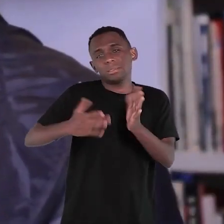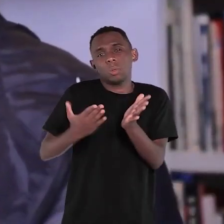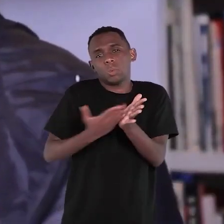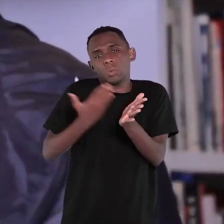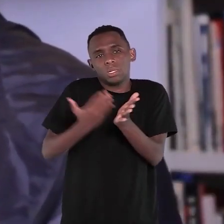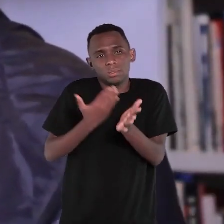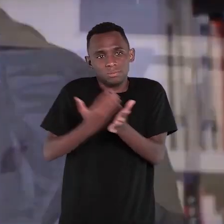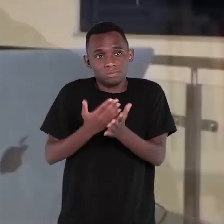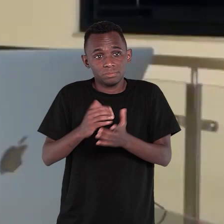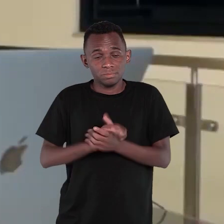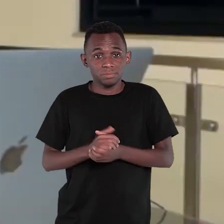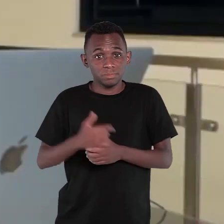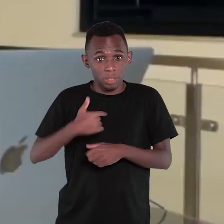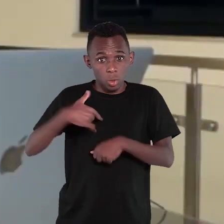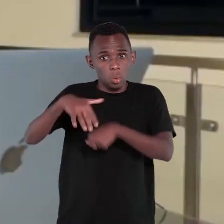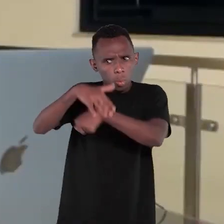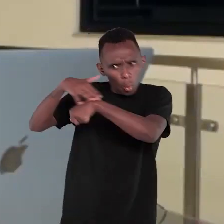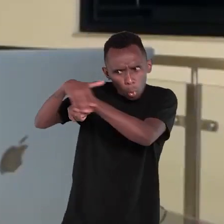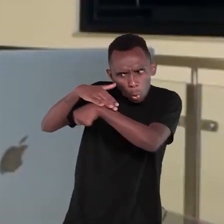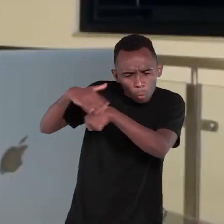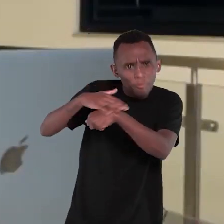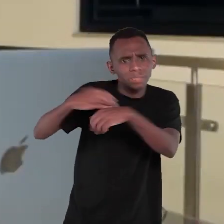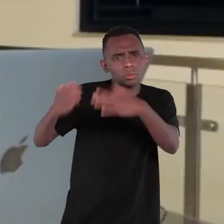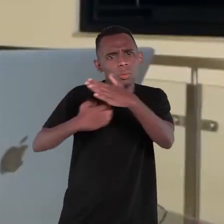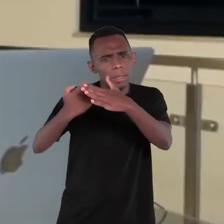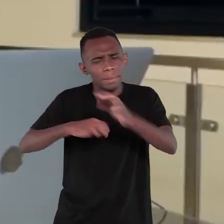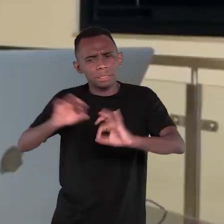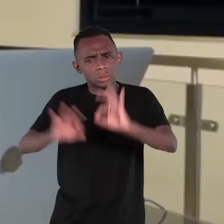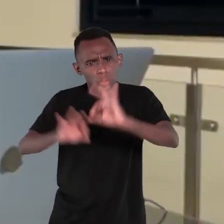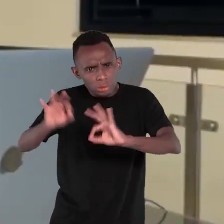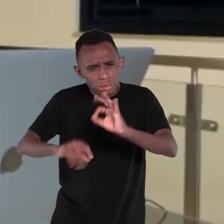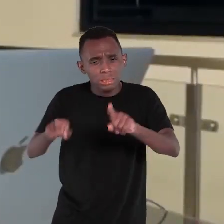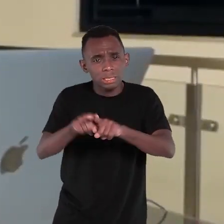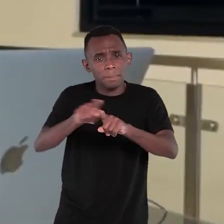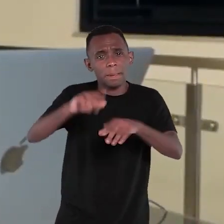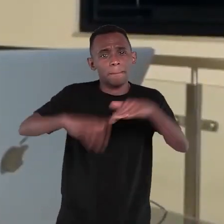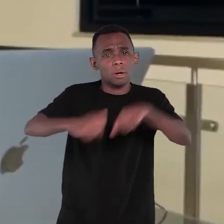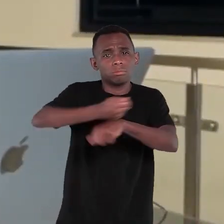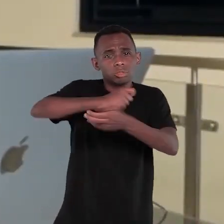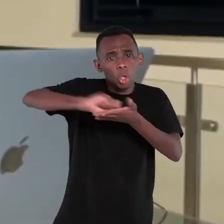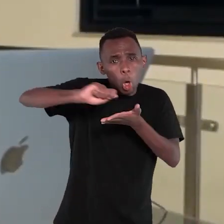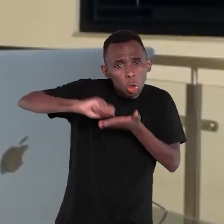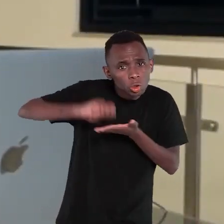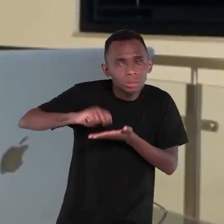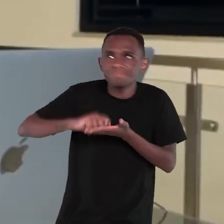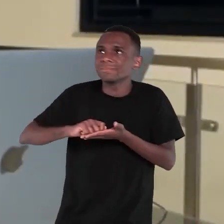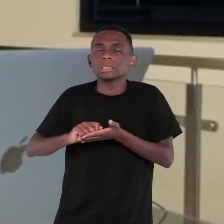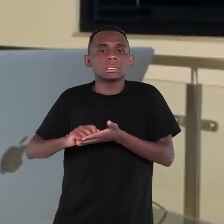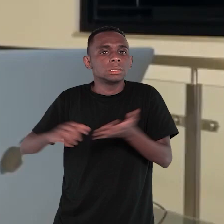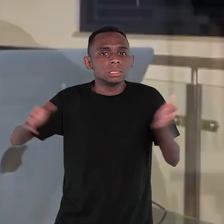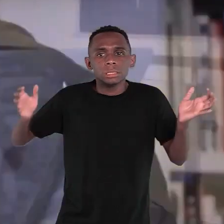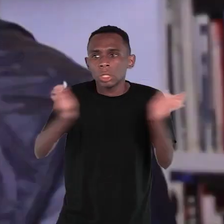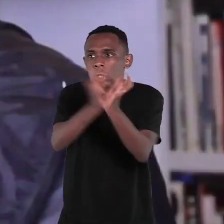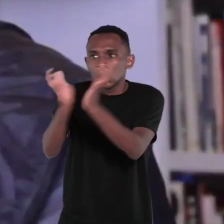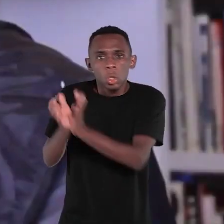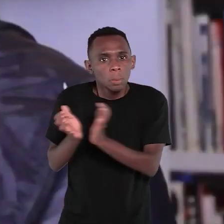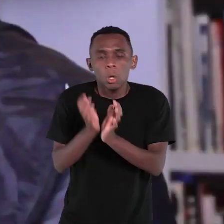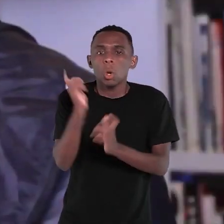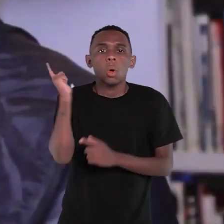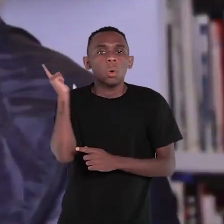não. Eu converso com editores, eu converso com escritores, e eles não